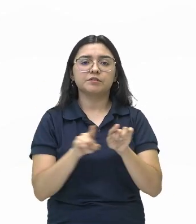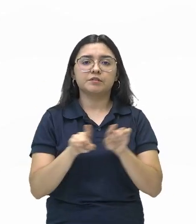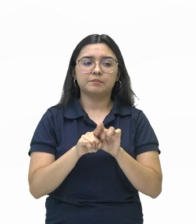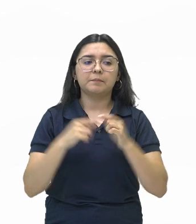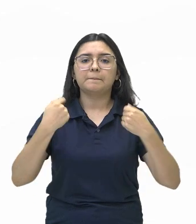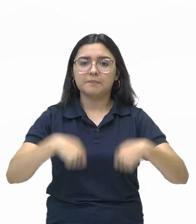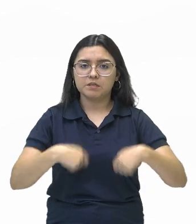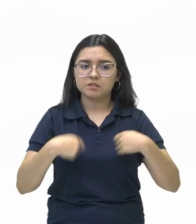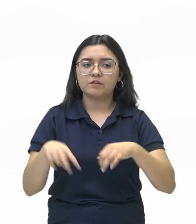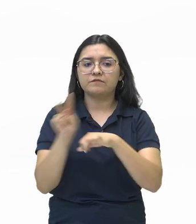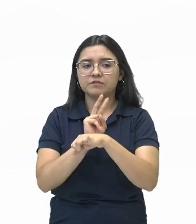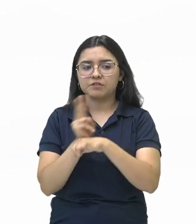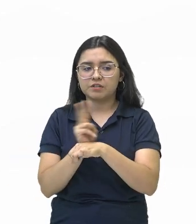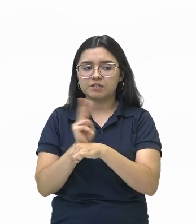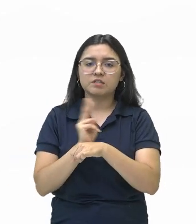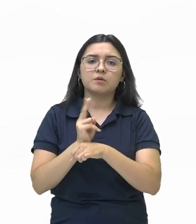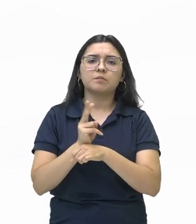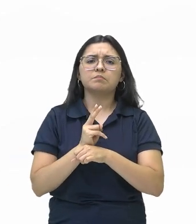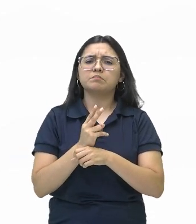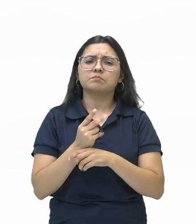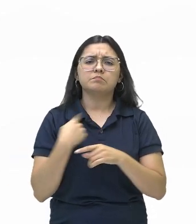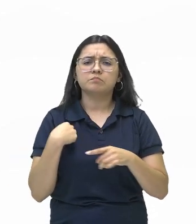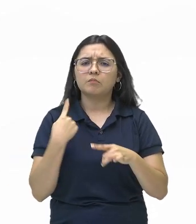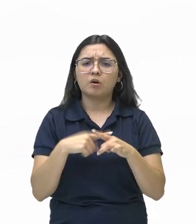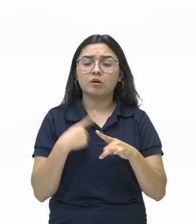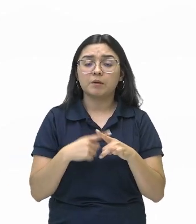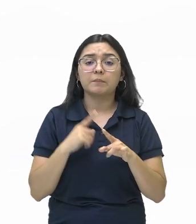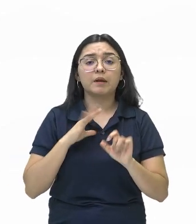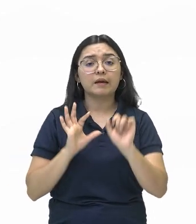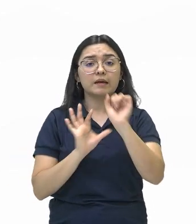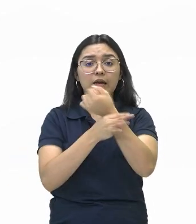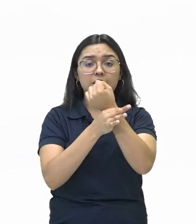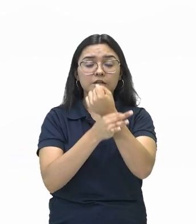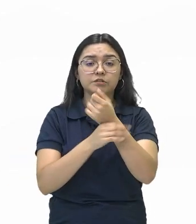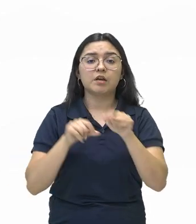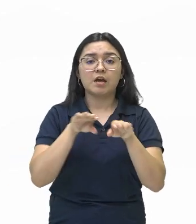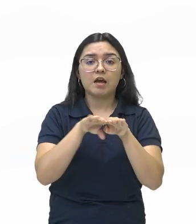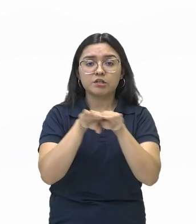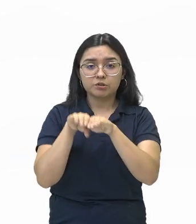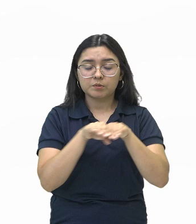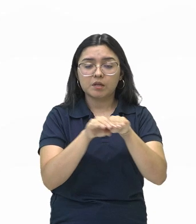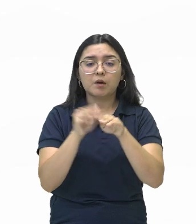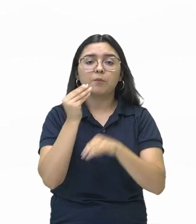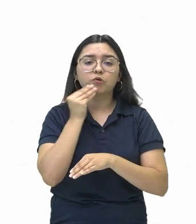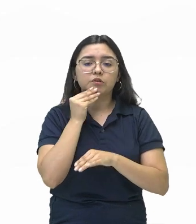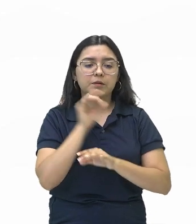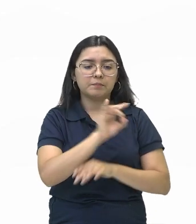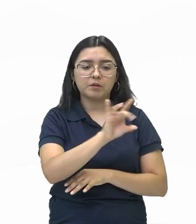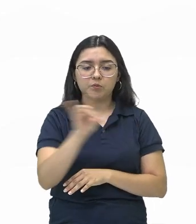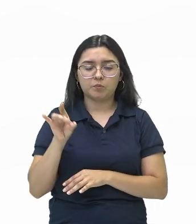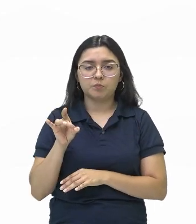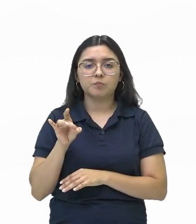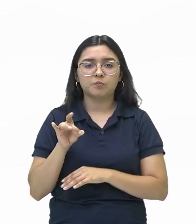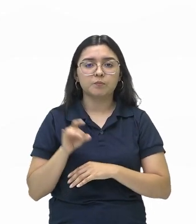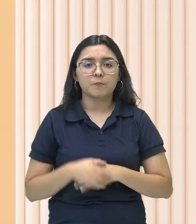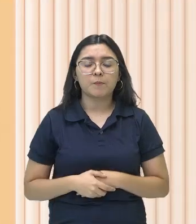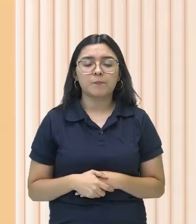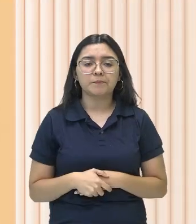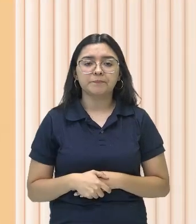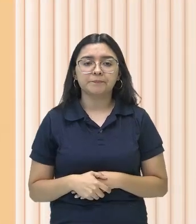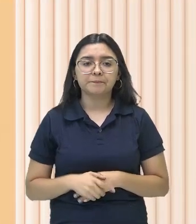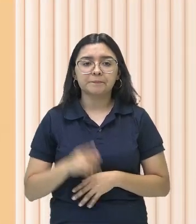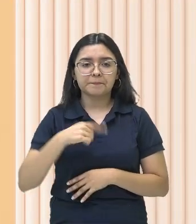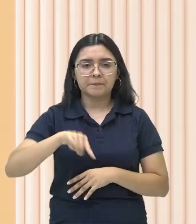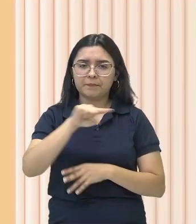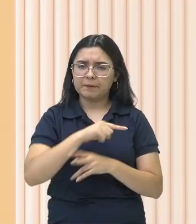essa fiscalização. Para quê? Para garantir a igualdade de oportunidades. Vocês